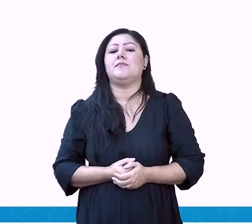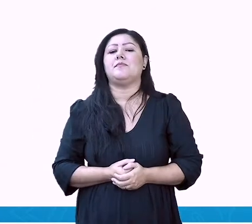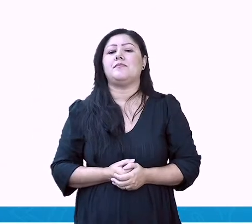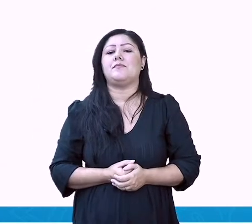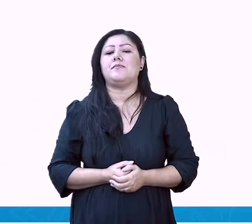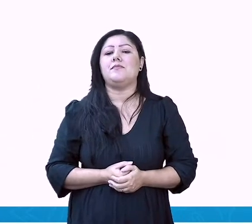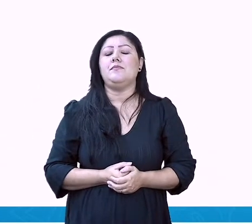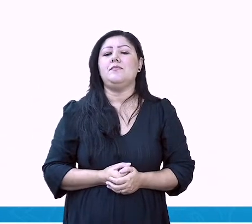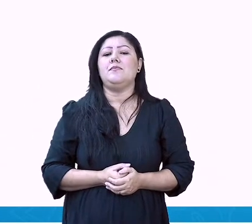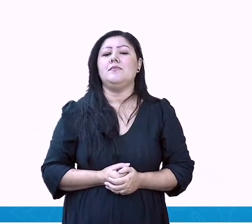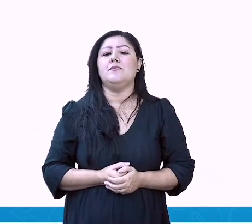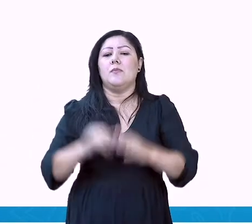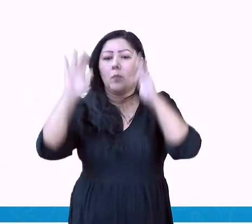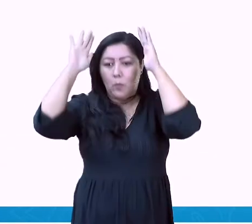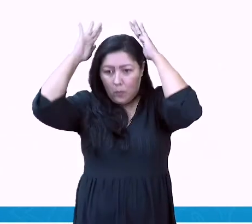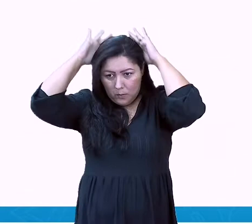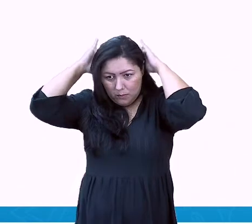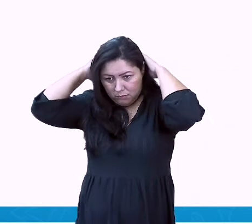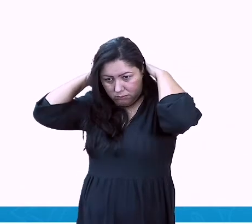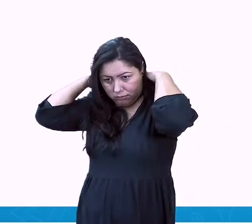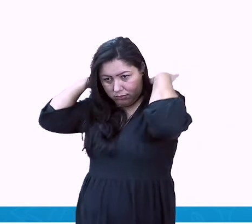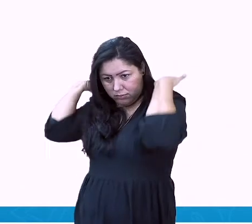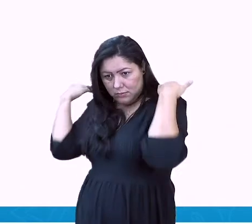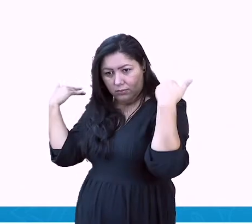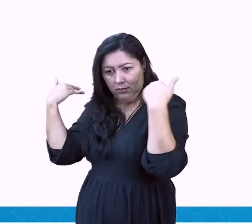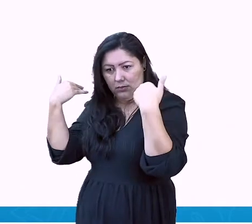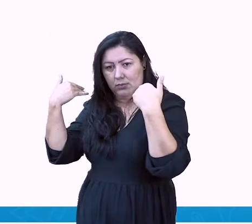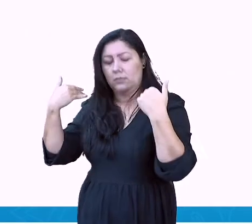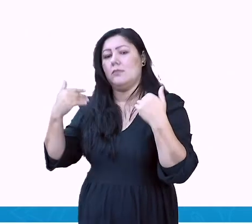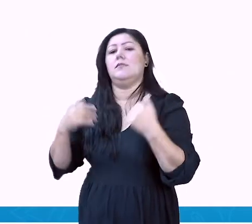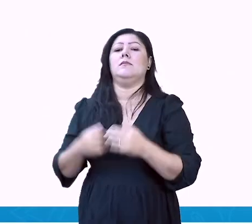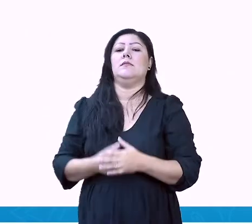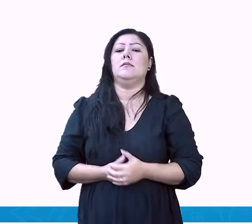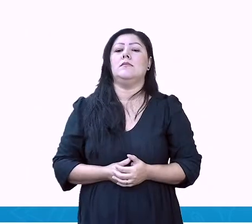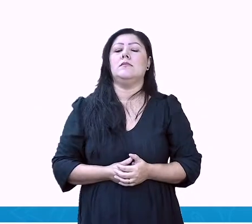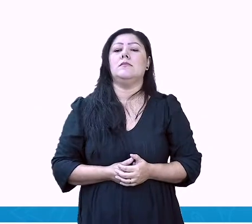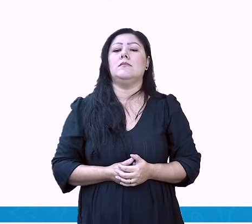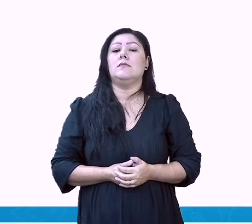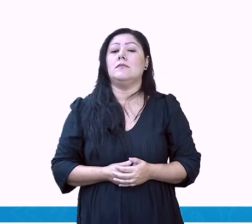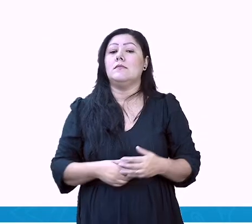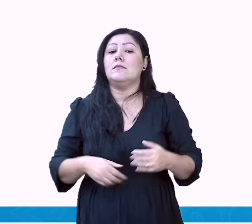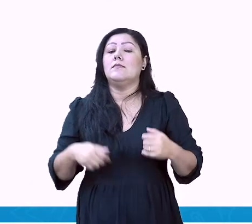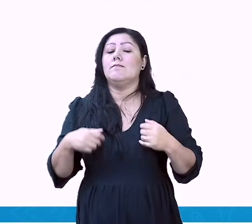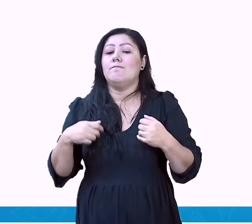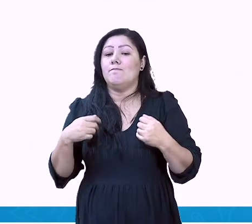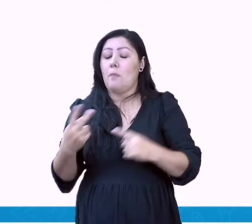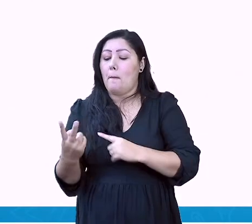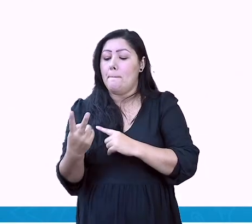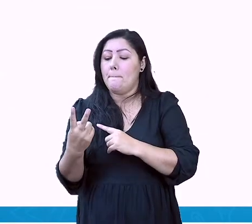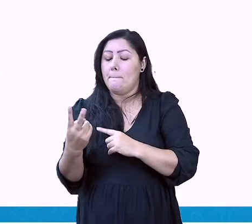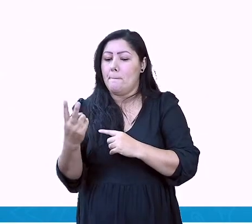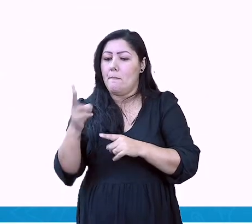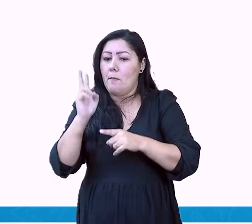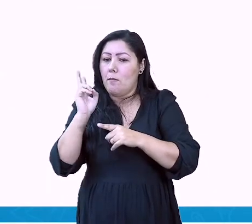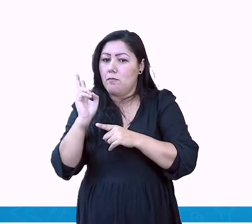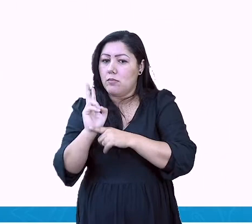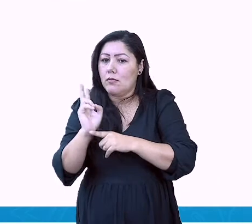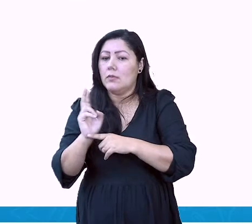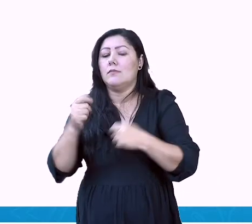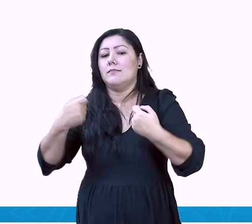mais largo, protegendo as orelhas e tudo, isso é uma